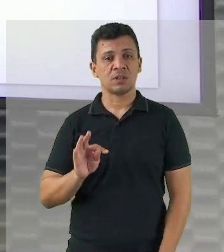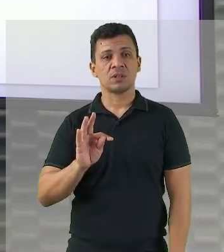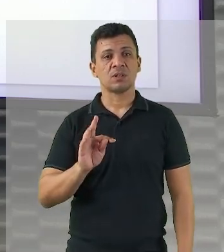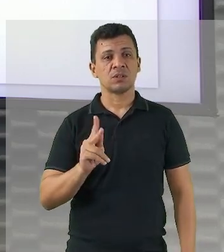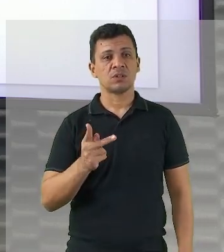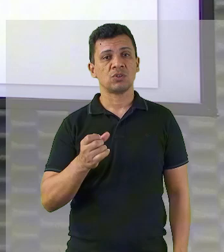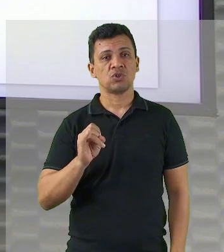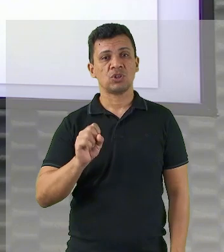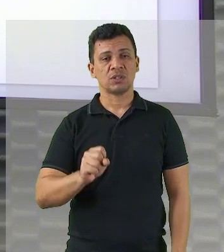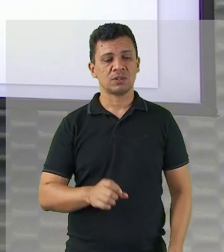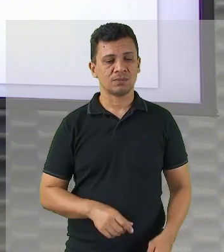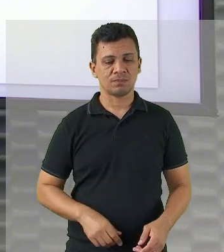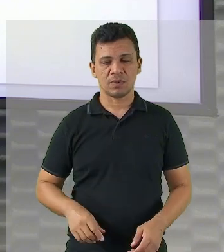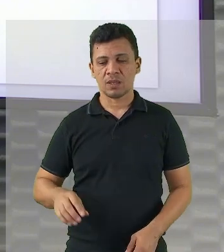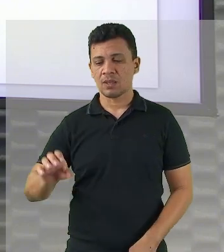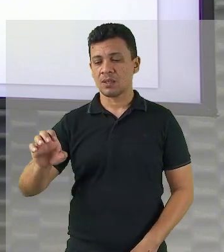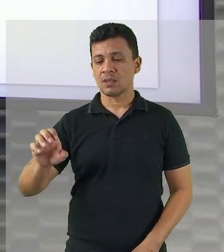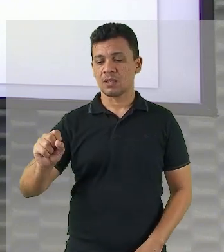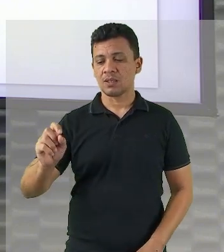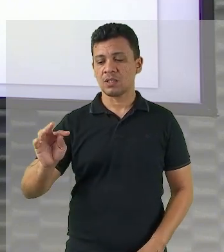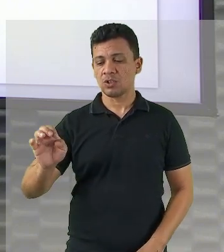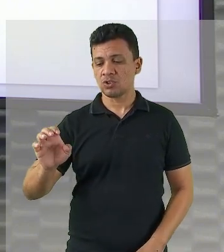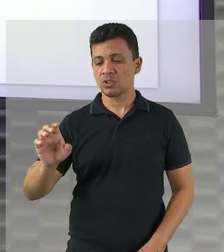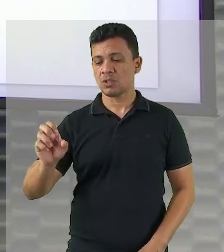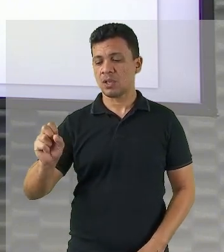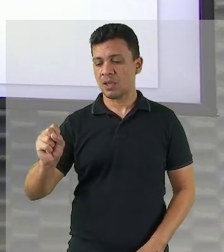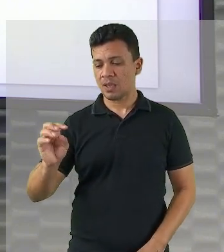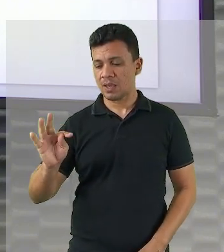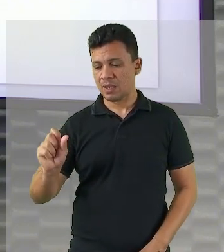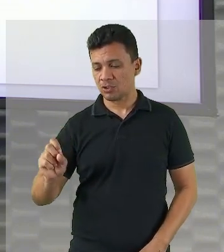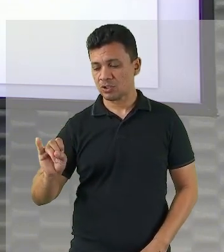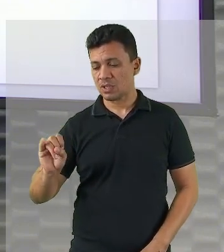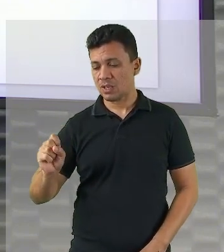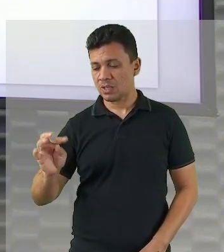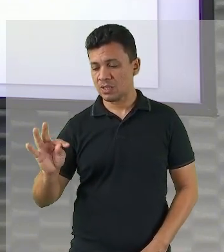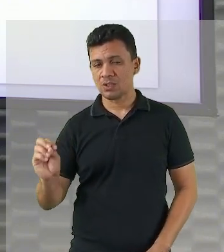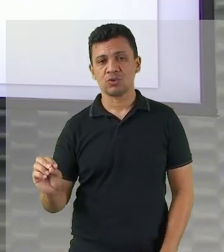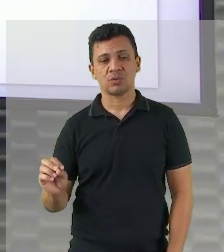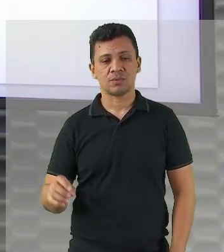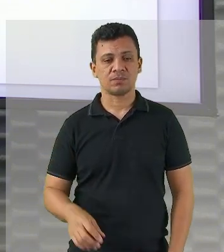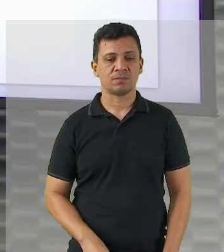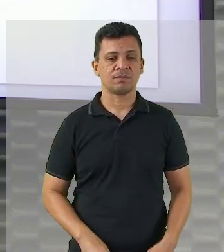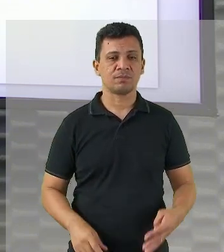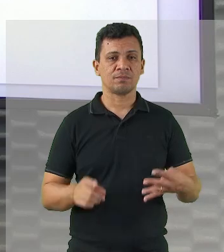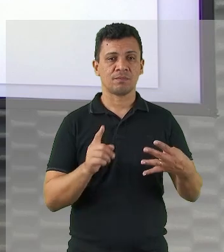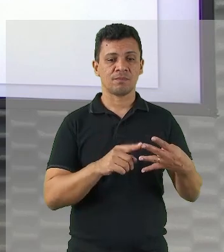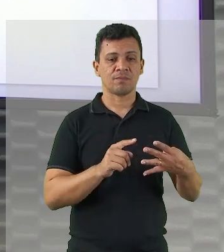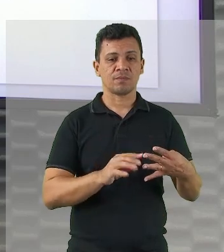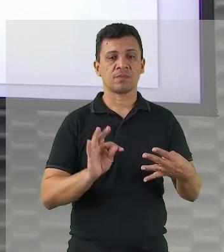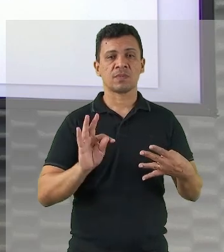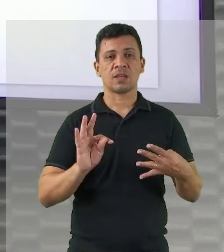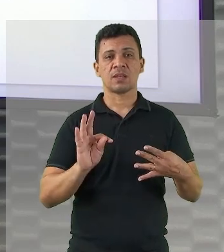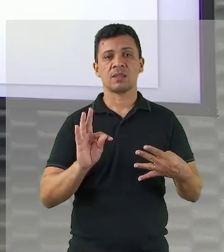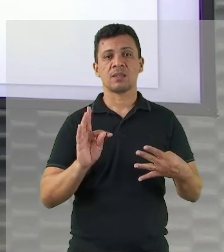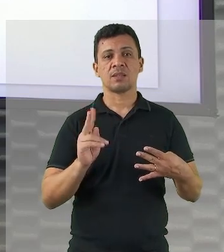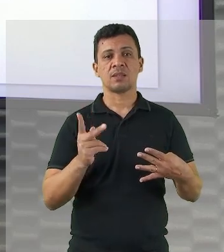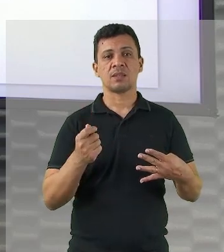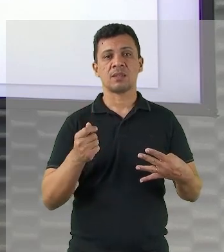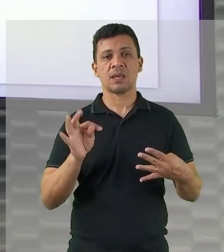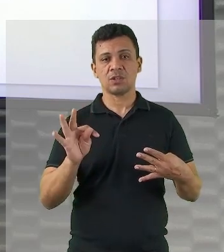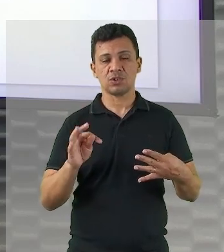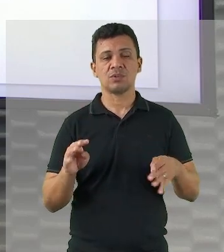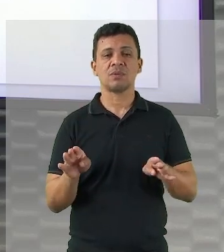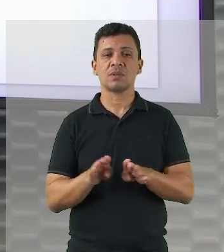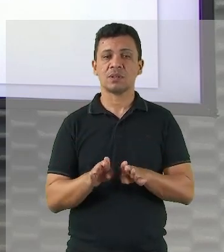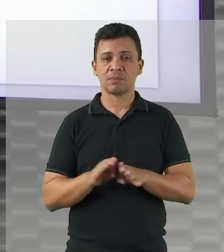this? Este, esta, isto. That, que é o segundo exemplo, também é